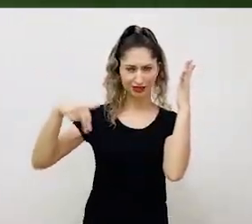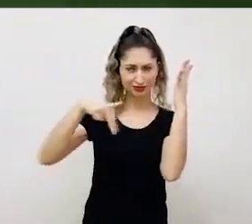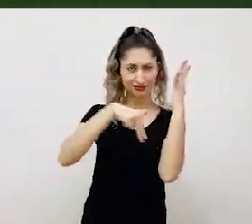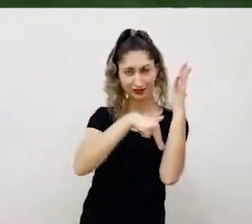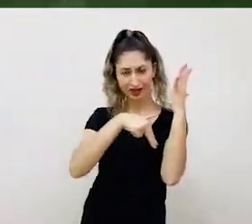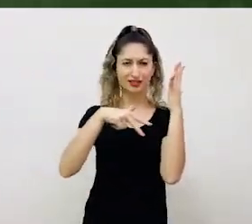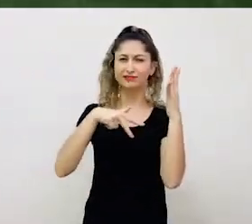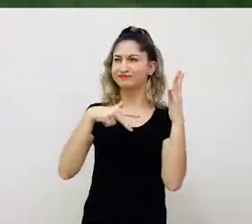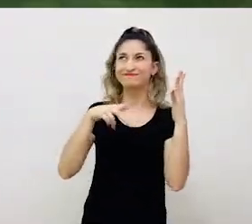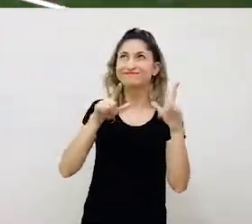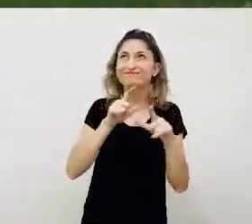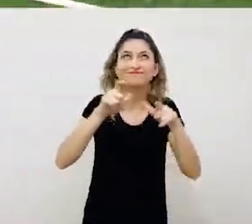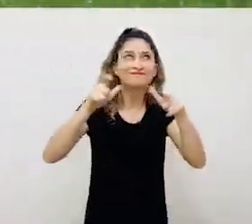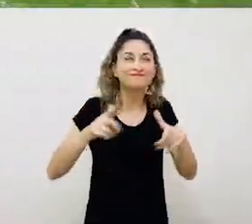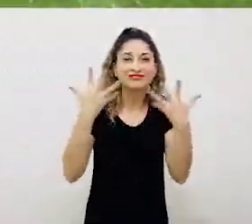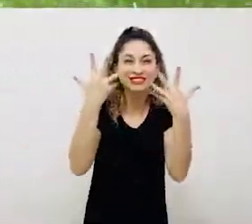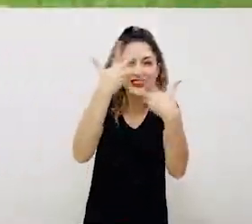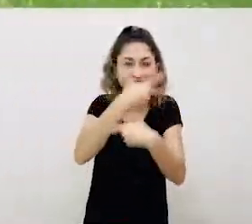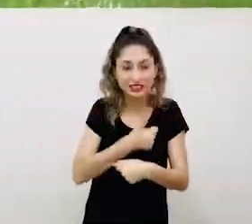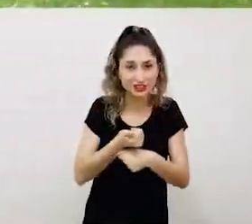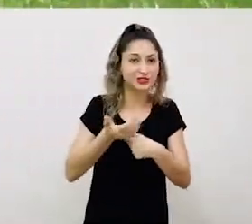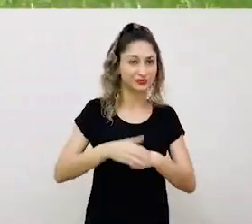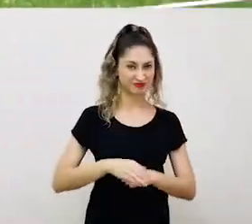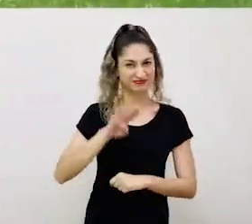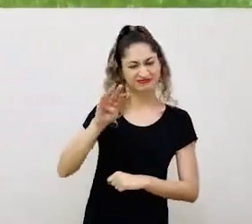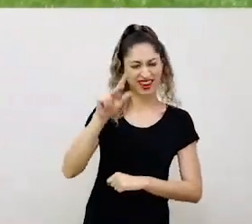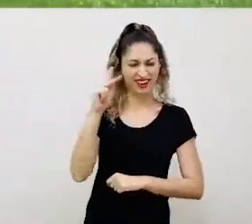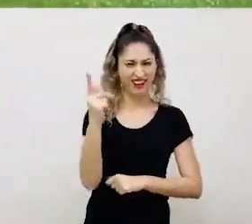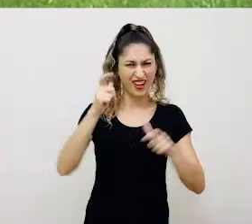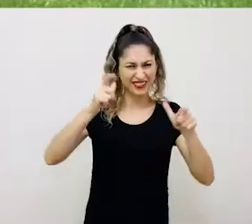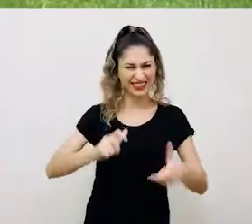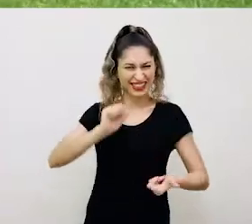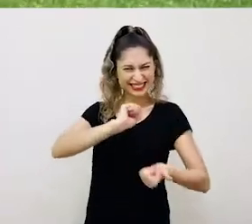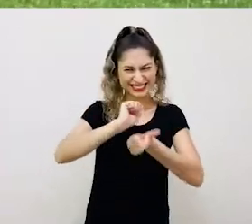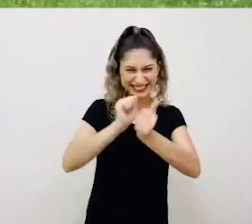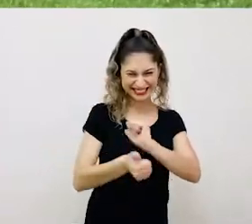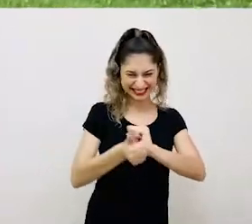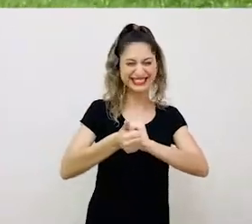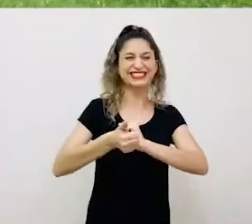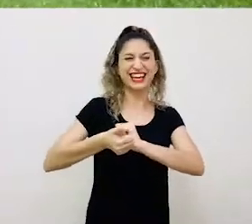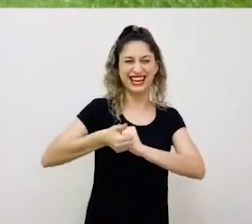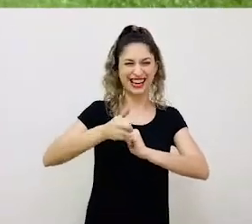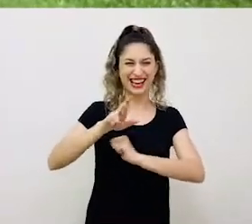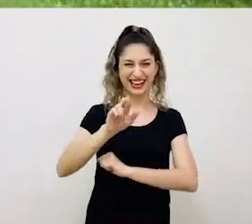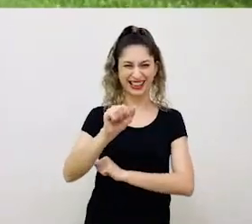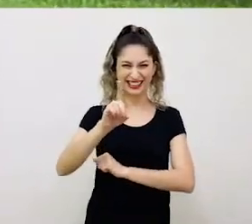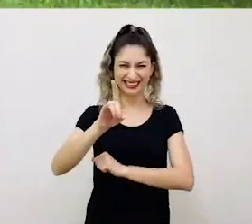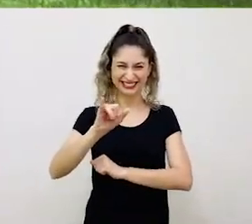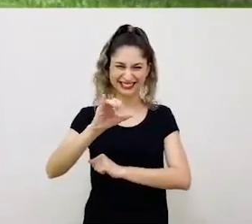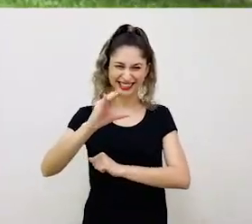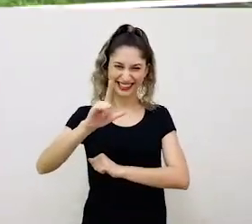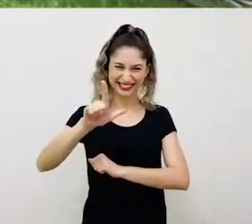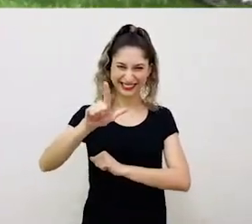isso tudo num visual surpreendente. Olha só, BH é mesmo a capital dos esportes radicais.